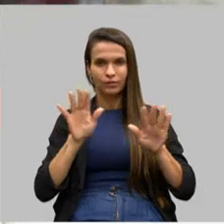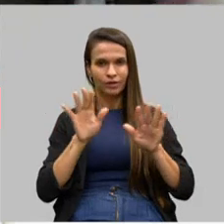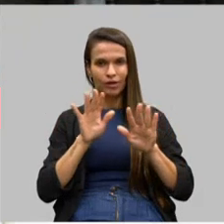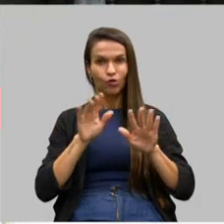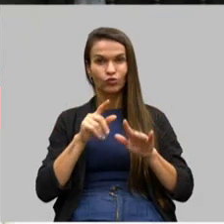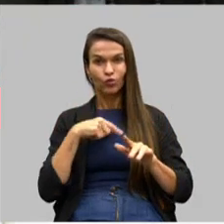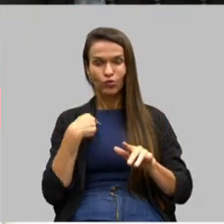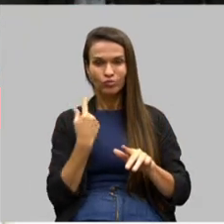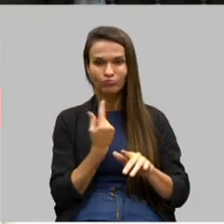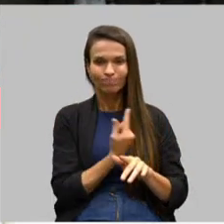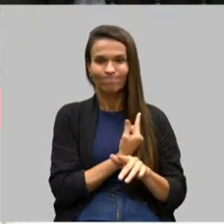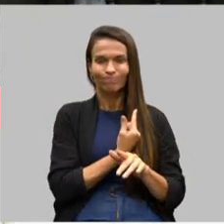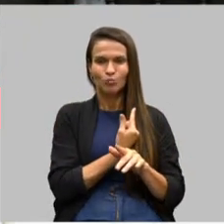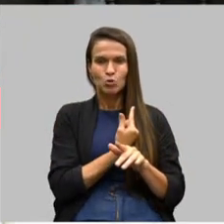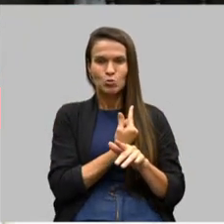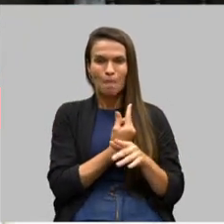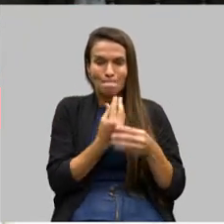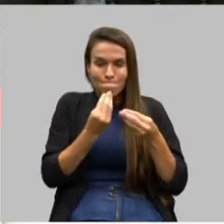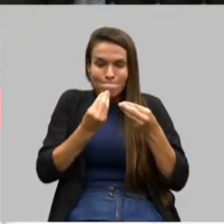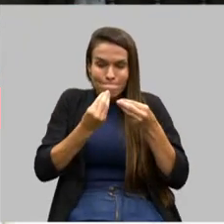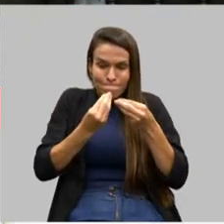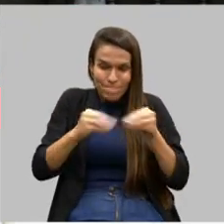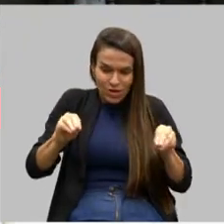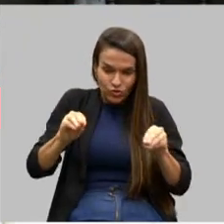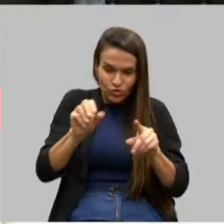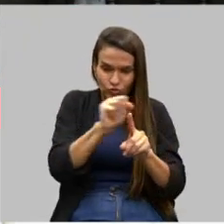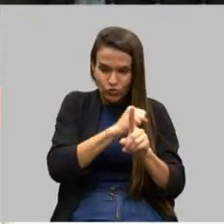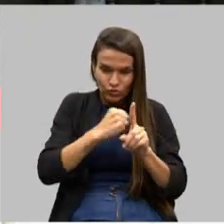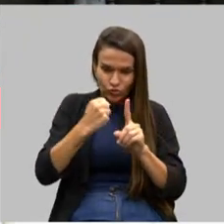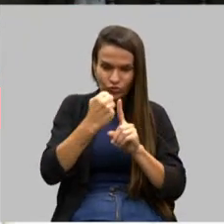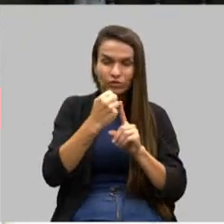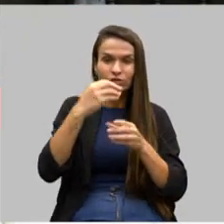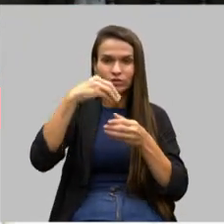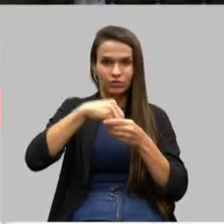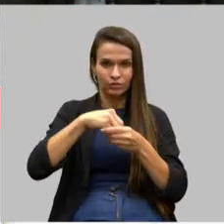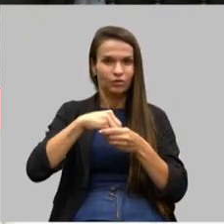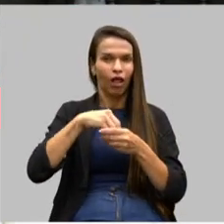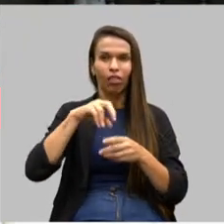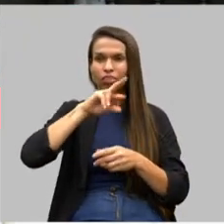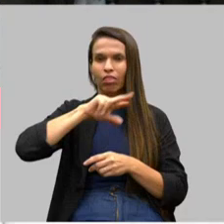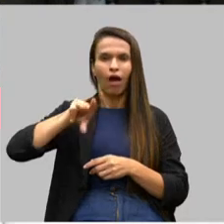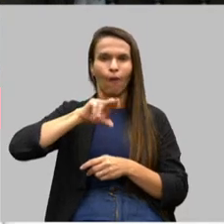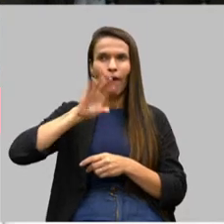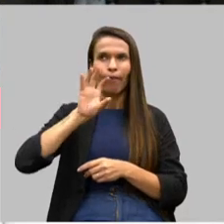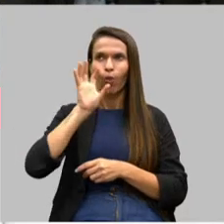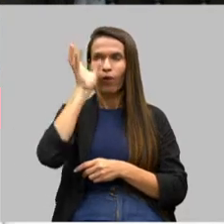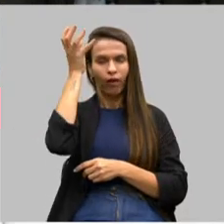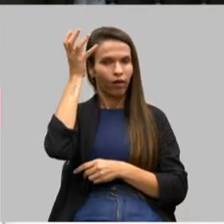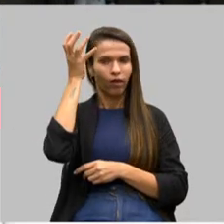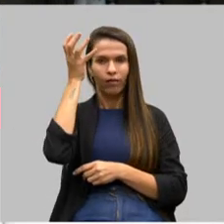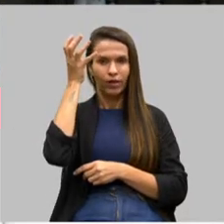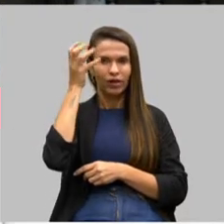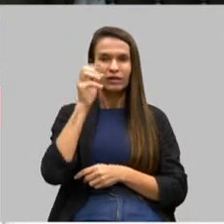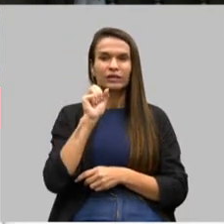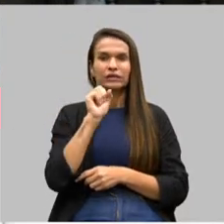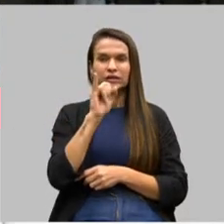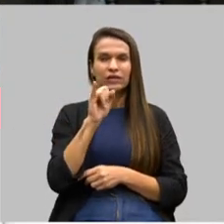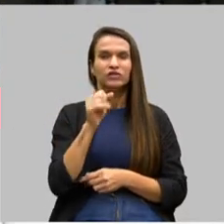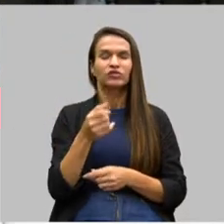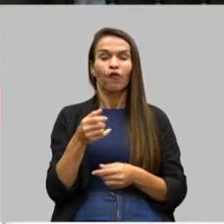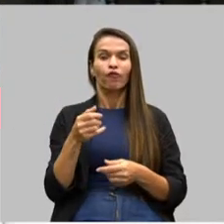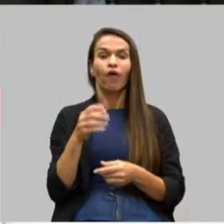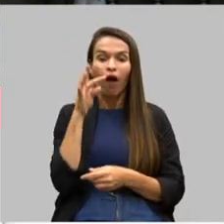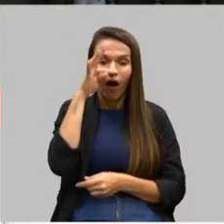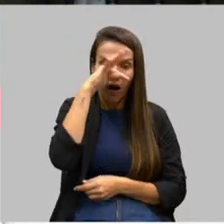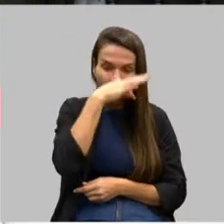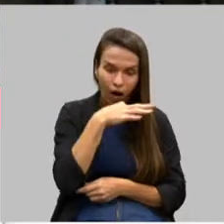crise civilizatória. Não é do clima. Não é. Se a gente continuar batendo em temperatura, nós vamos